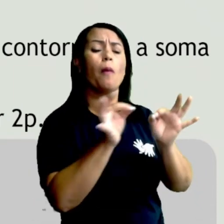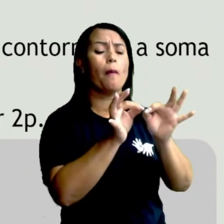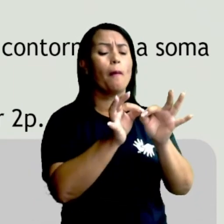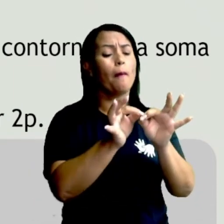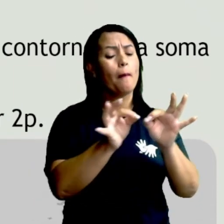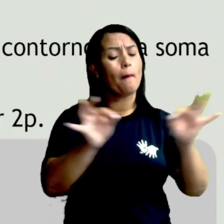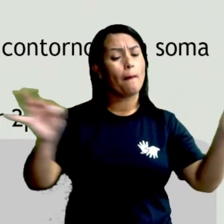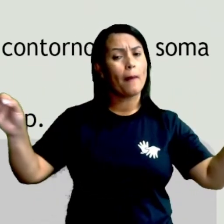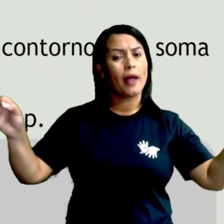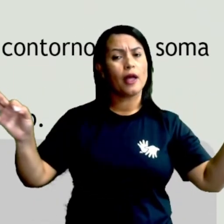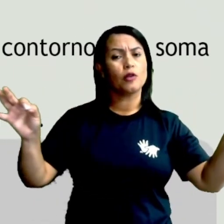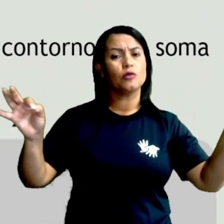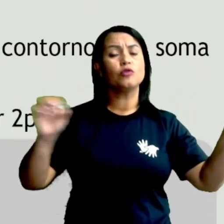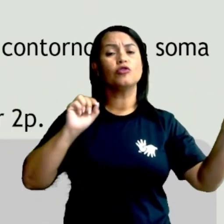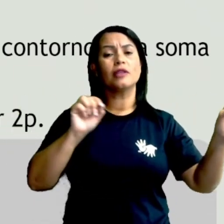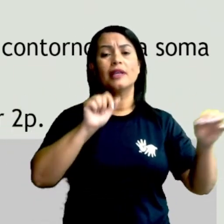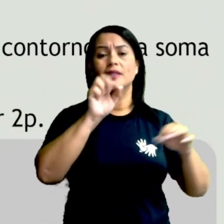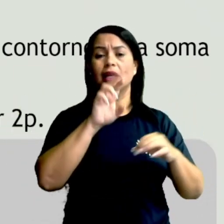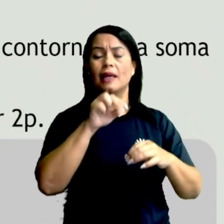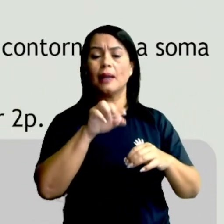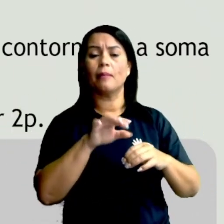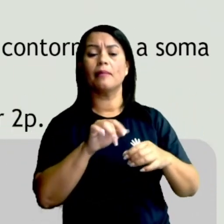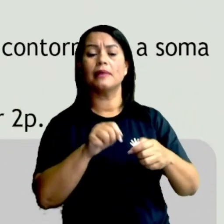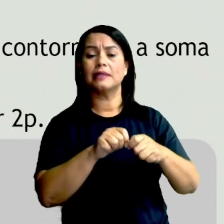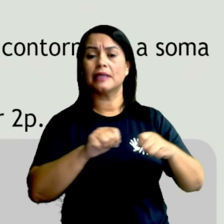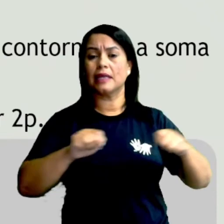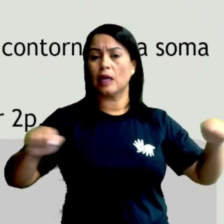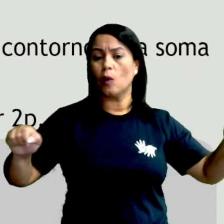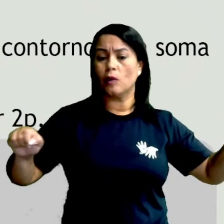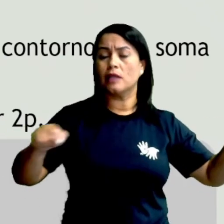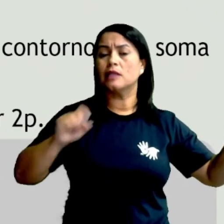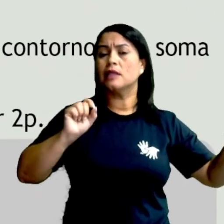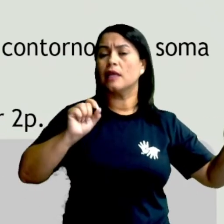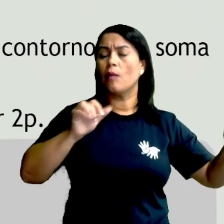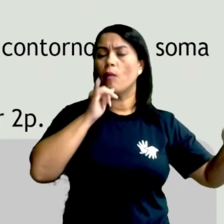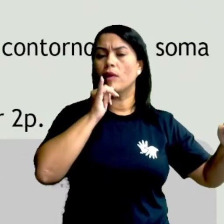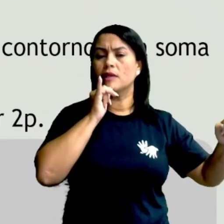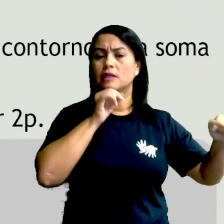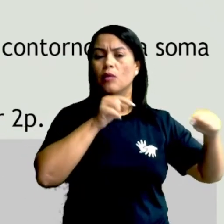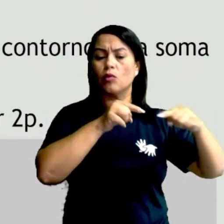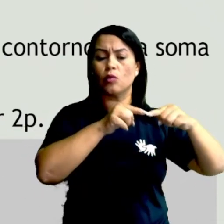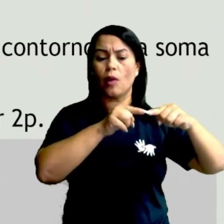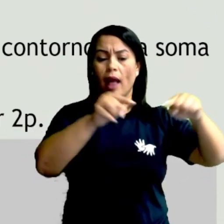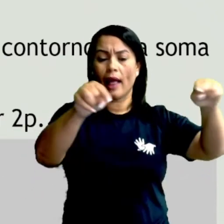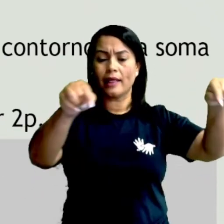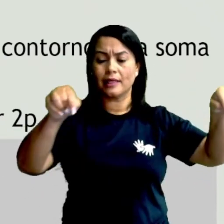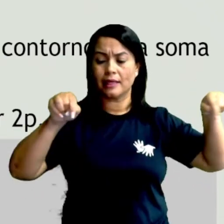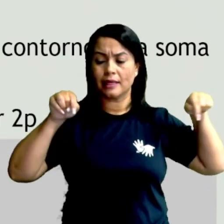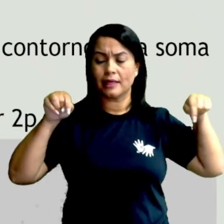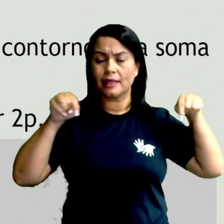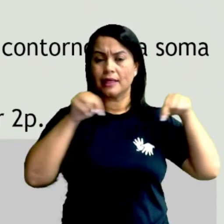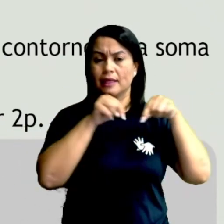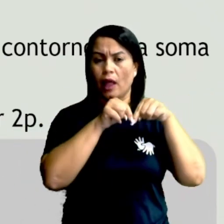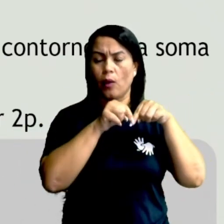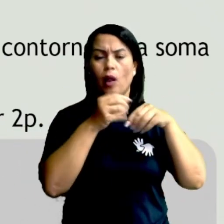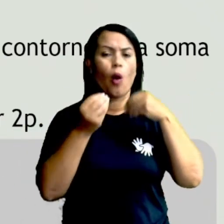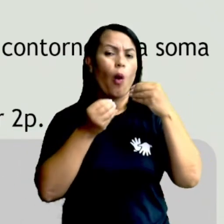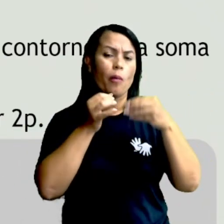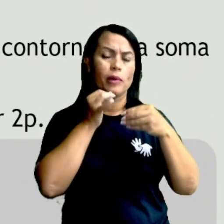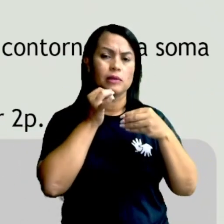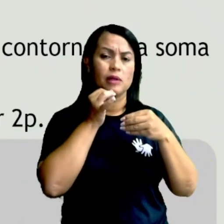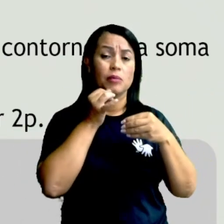serão gastos para cercar um terreno de pastagem com formato retangular. Como ele